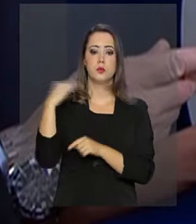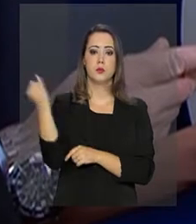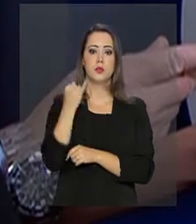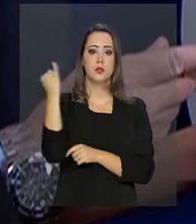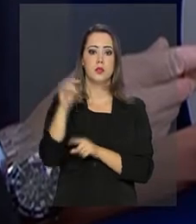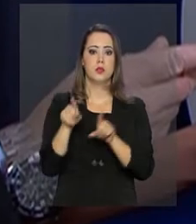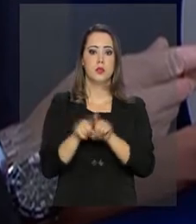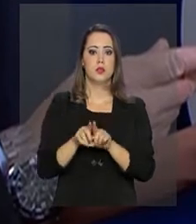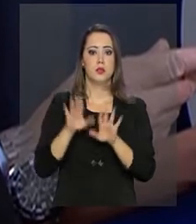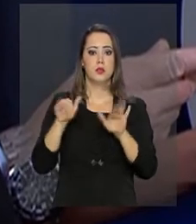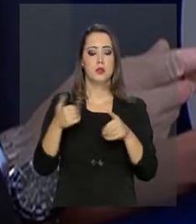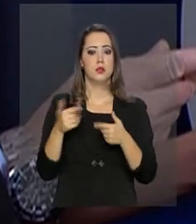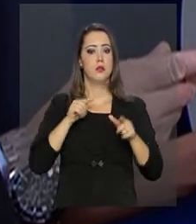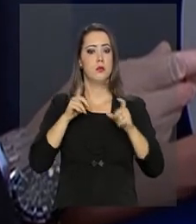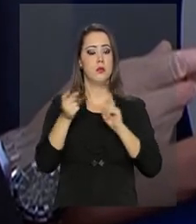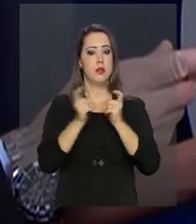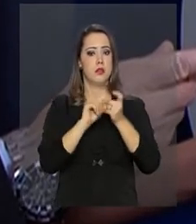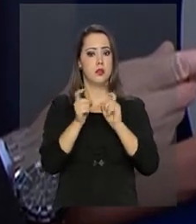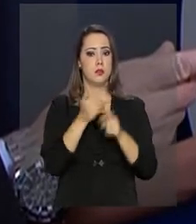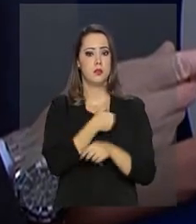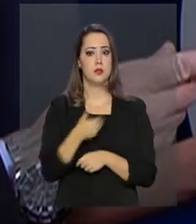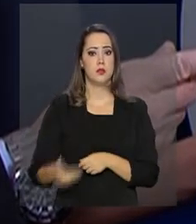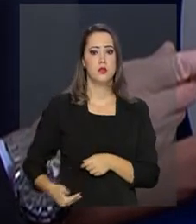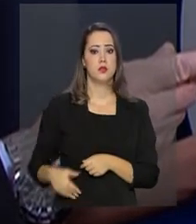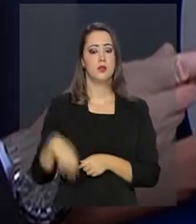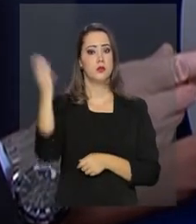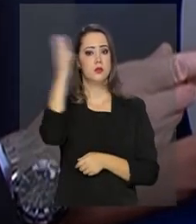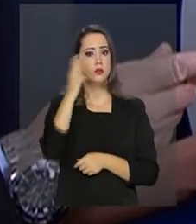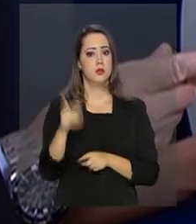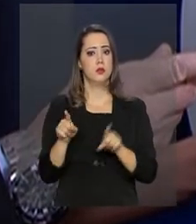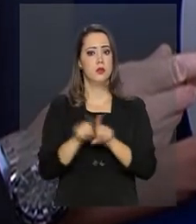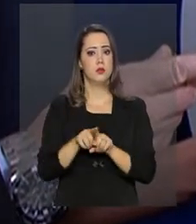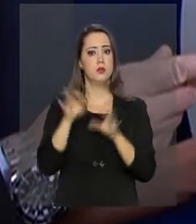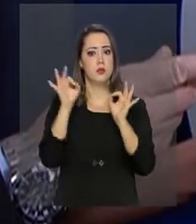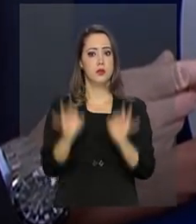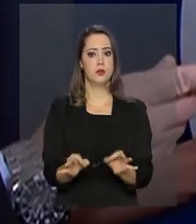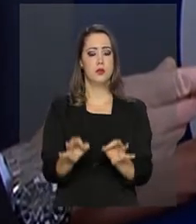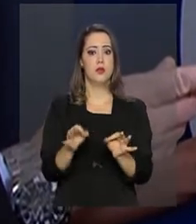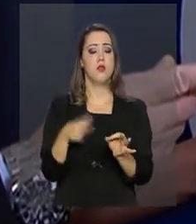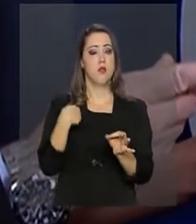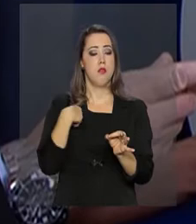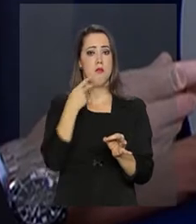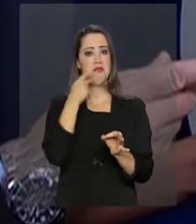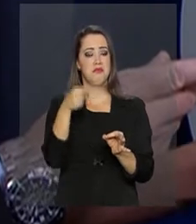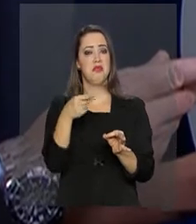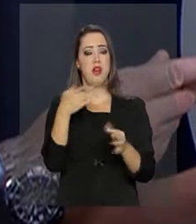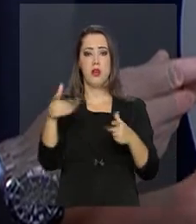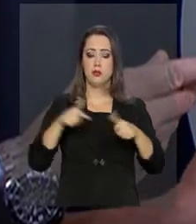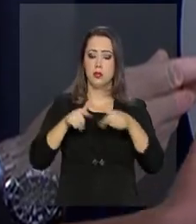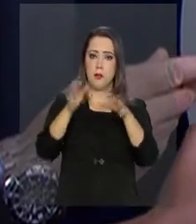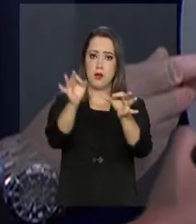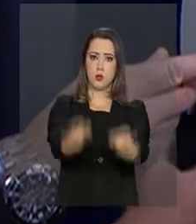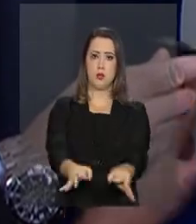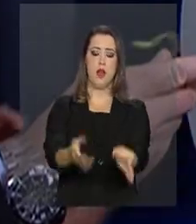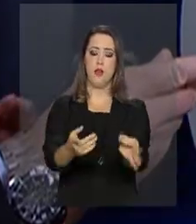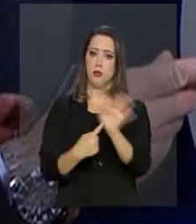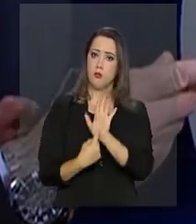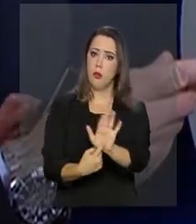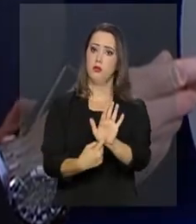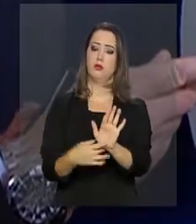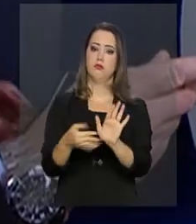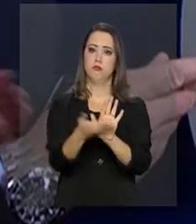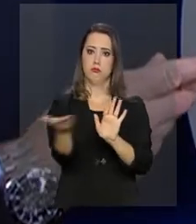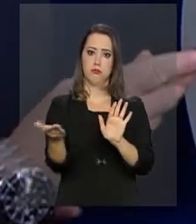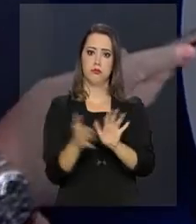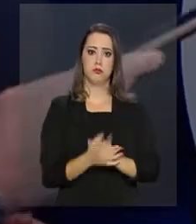fundamental para a administração pública brasileira com fatos concretos. Esses fatos que eu estou relacionando são dados